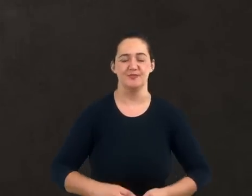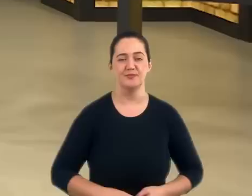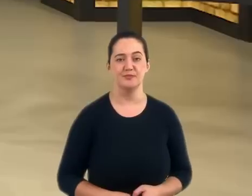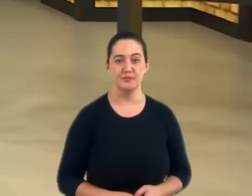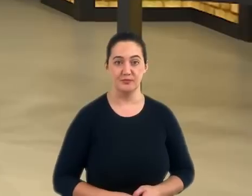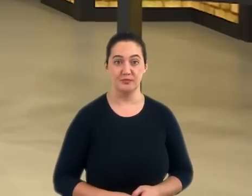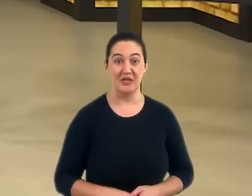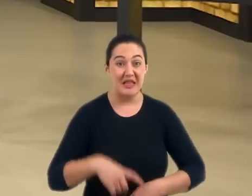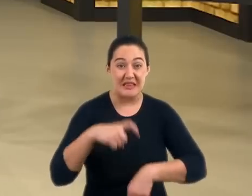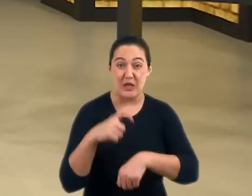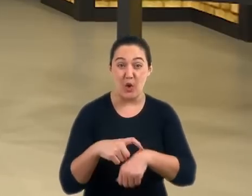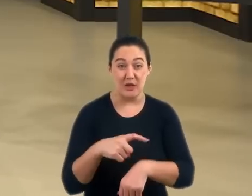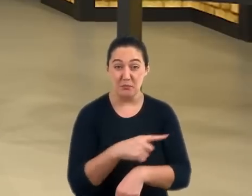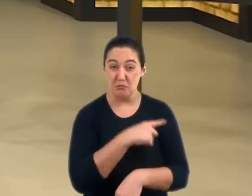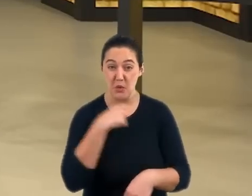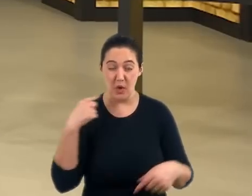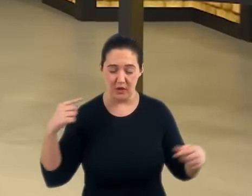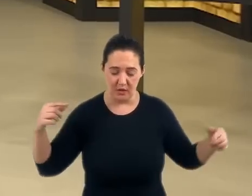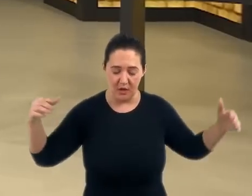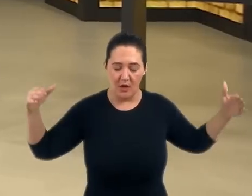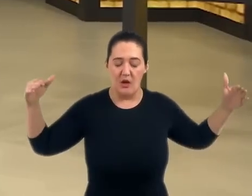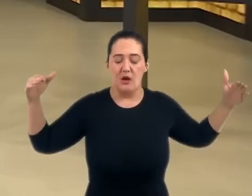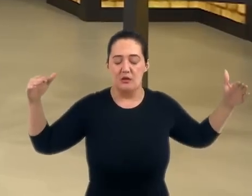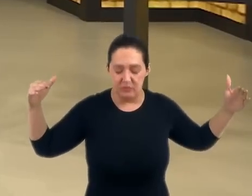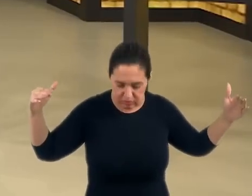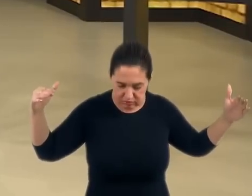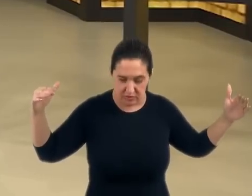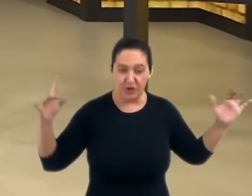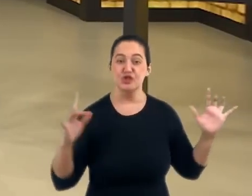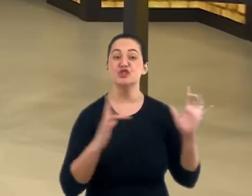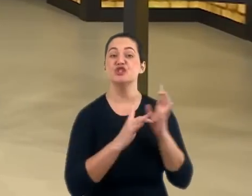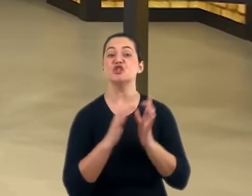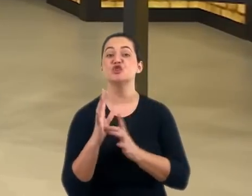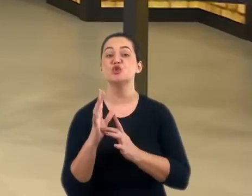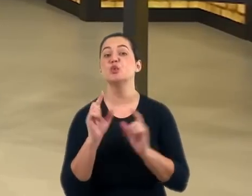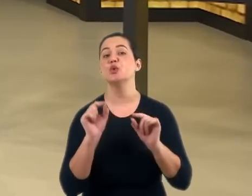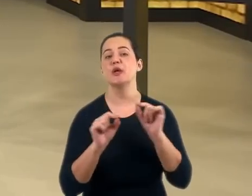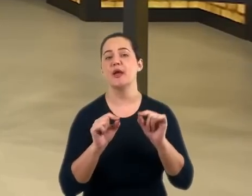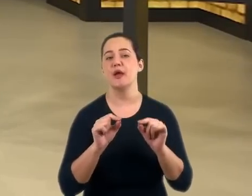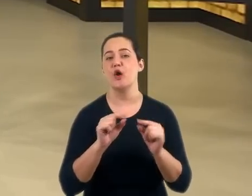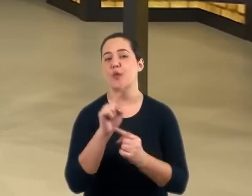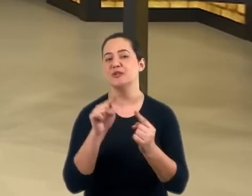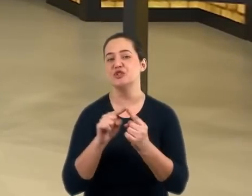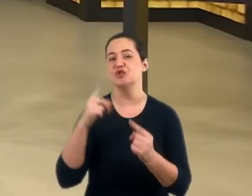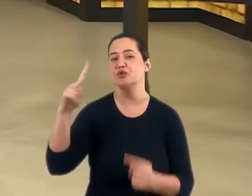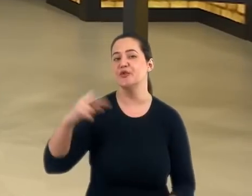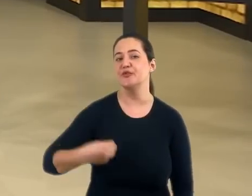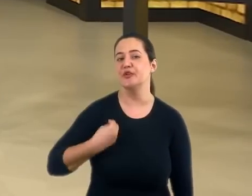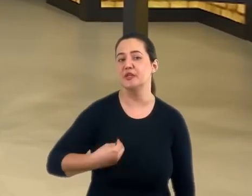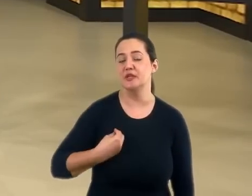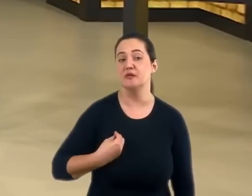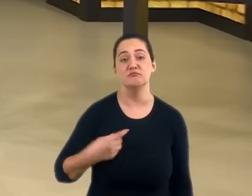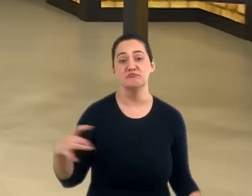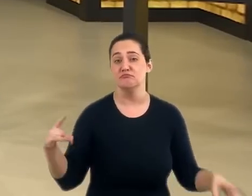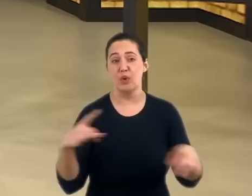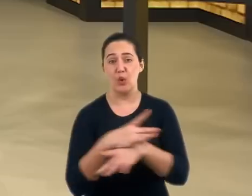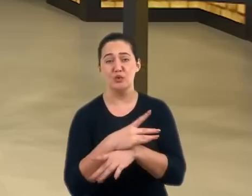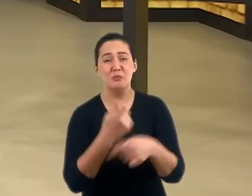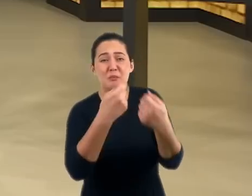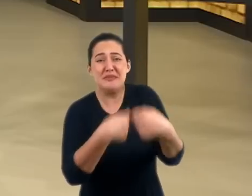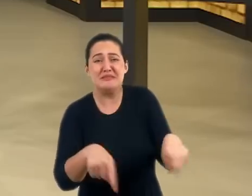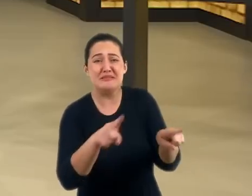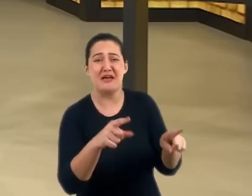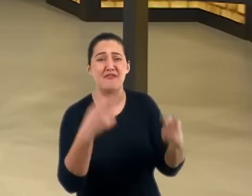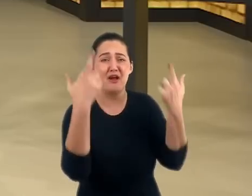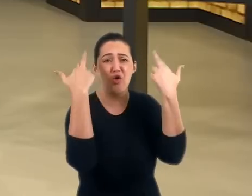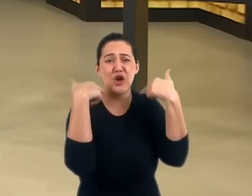39. Em sua morte, o Redentor Jesus cumpriu a sua missão. Não havia mais necessidade de oferecer animais sacrificados